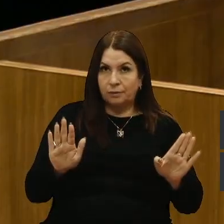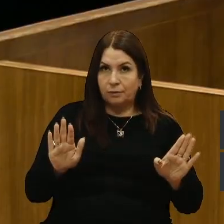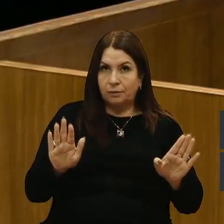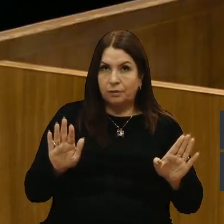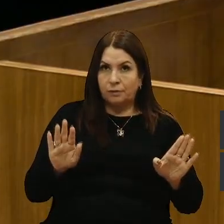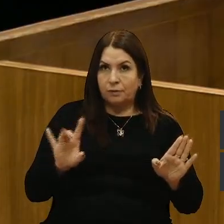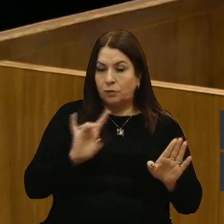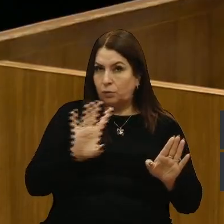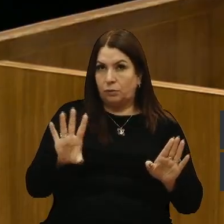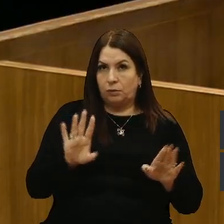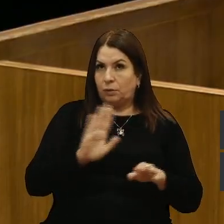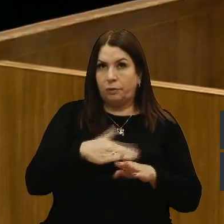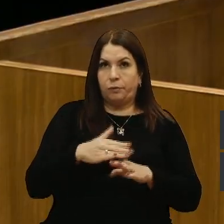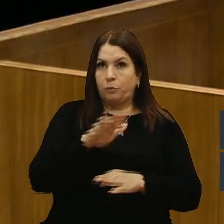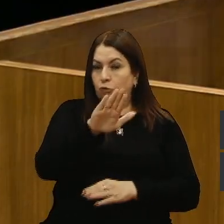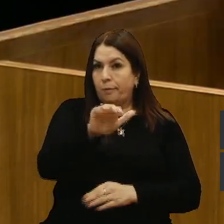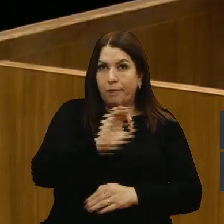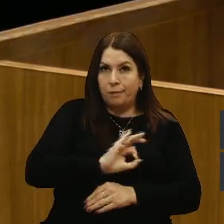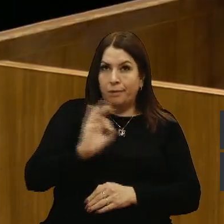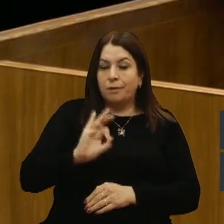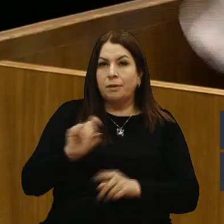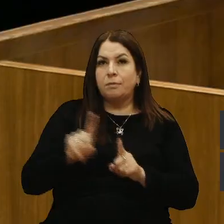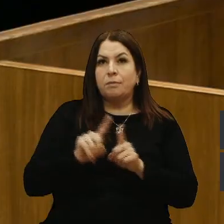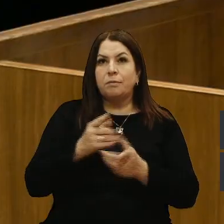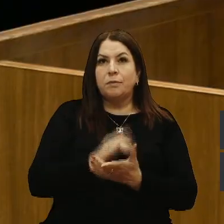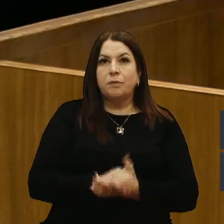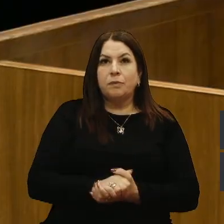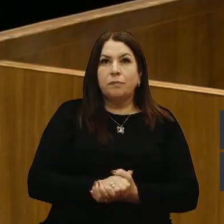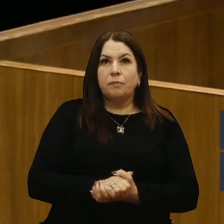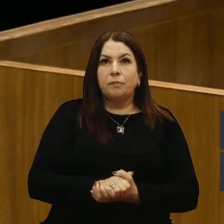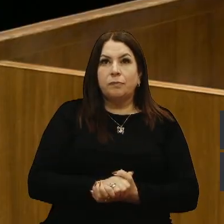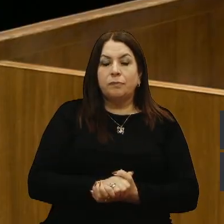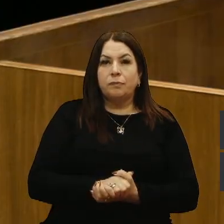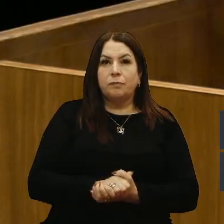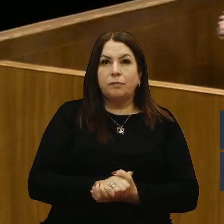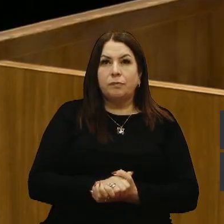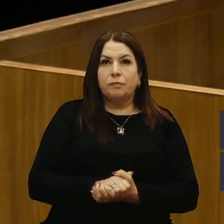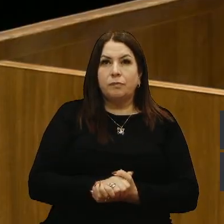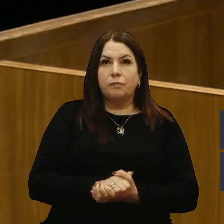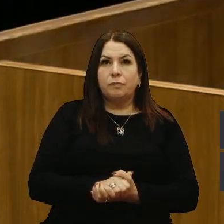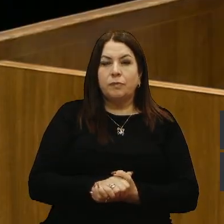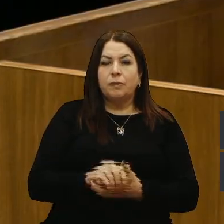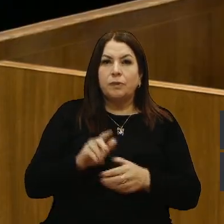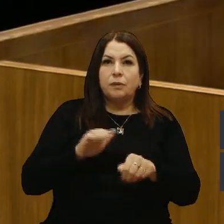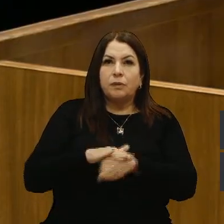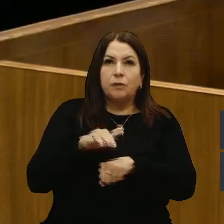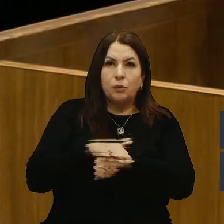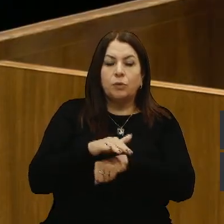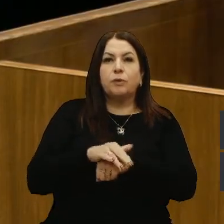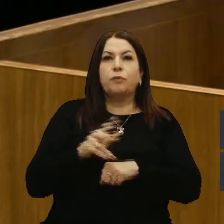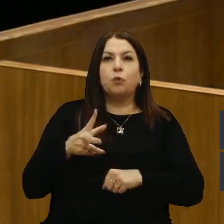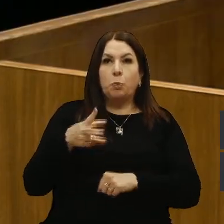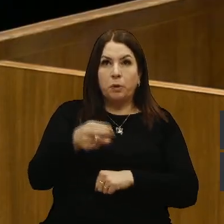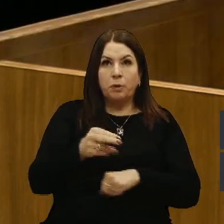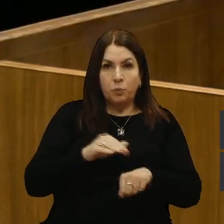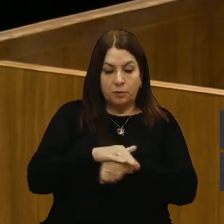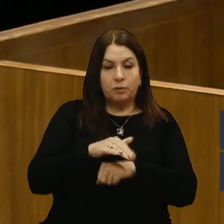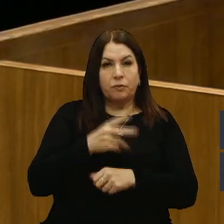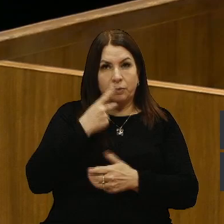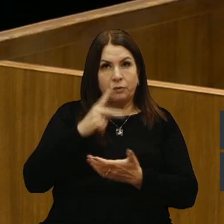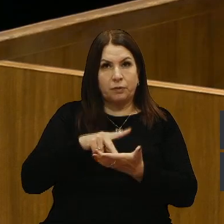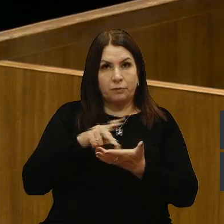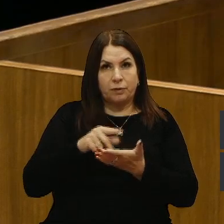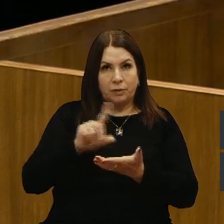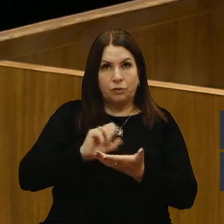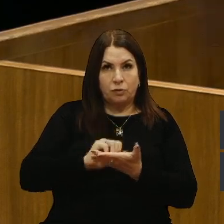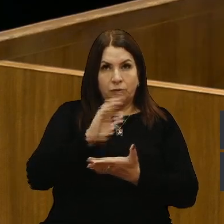só não vão mais nomear, como não vão mais ter hora extra, vão cortar hora extra. E, sinceramente, antes de dar